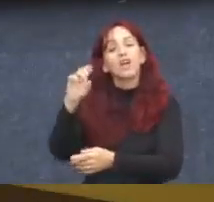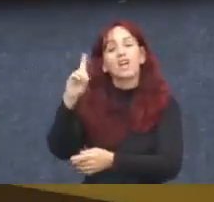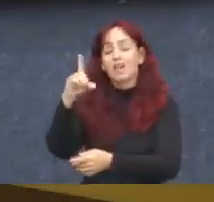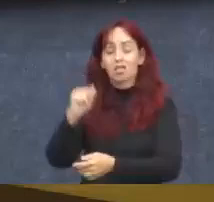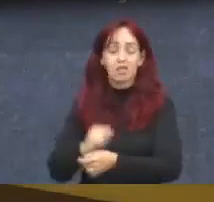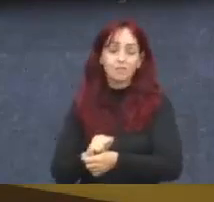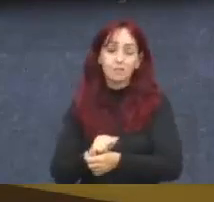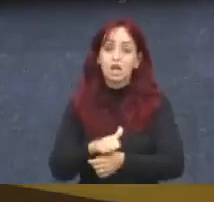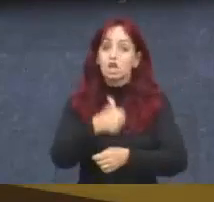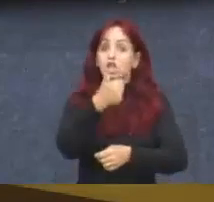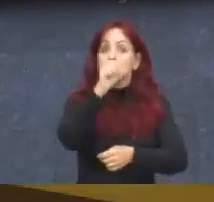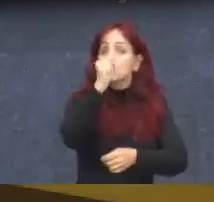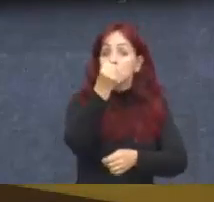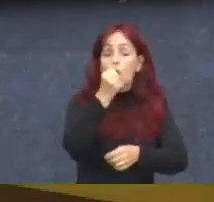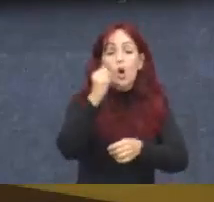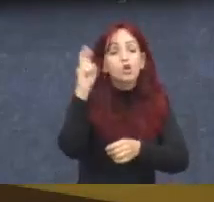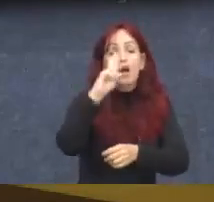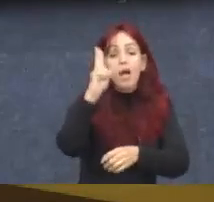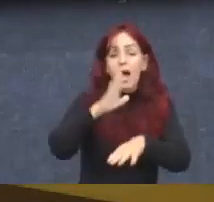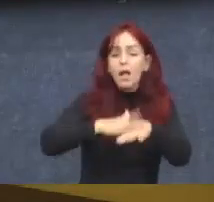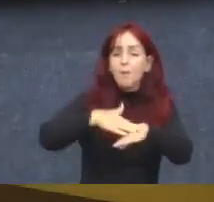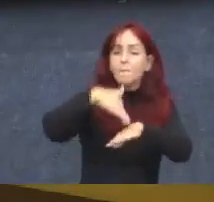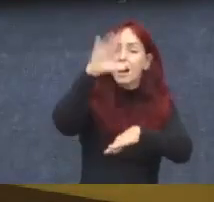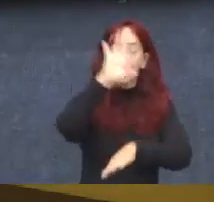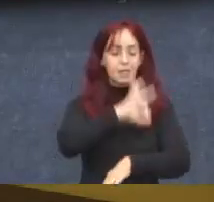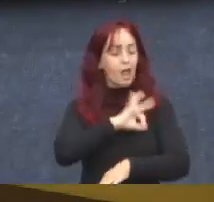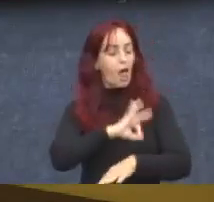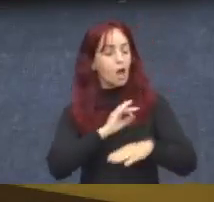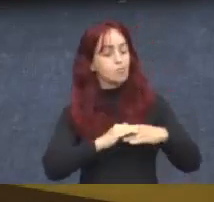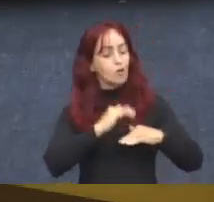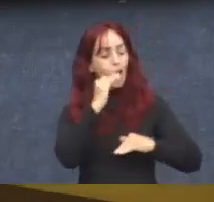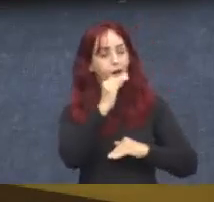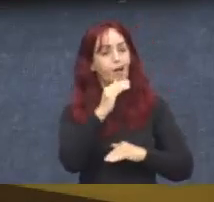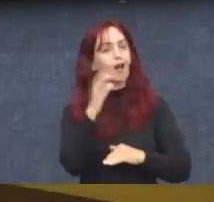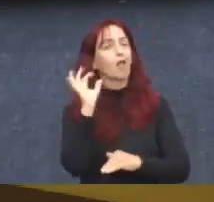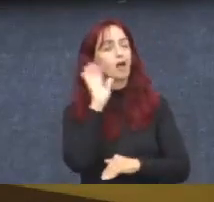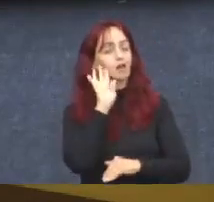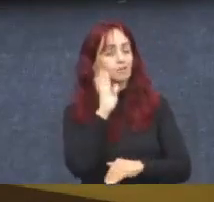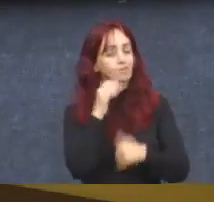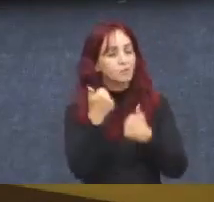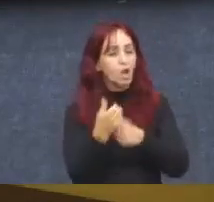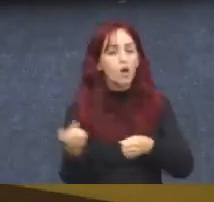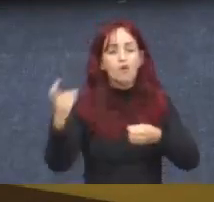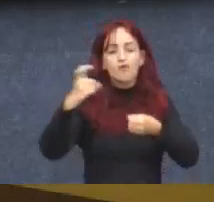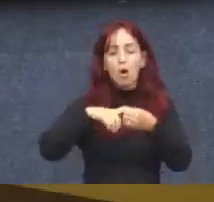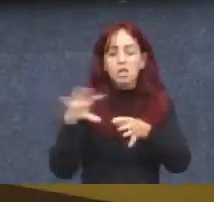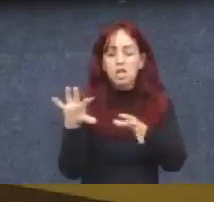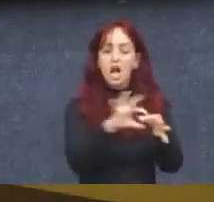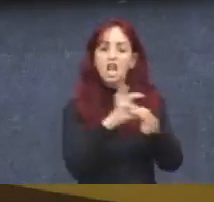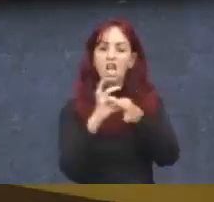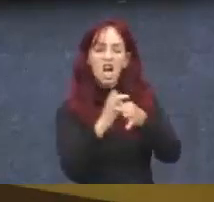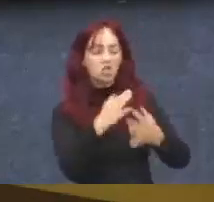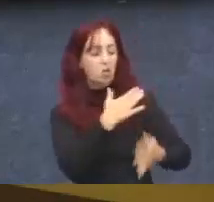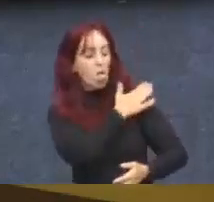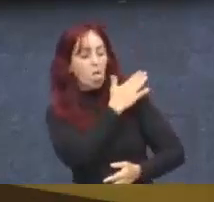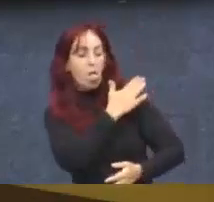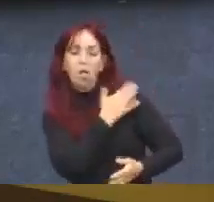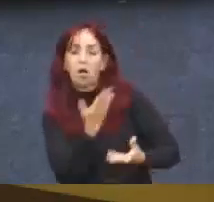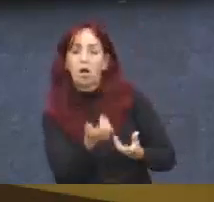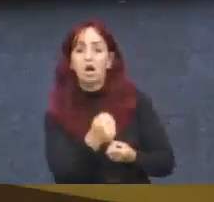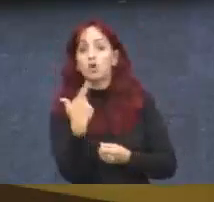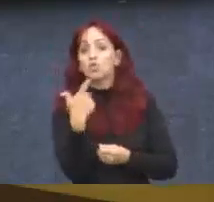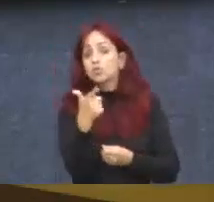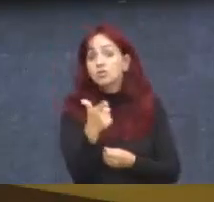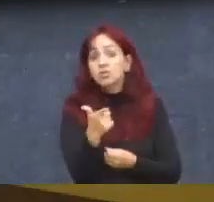R$18 a mais no salário mínimo. Que beleza, hein? Volta das alianças com as ditaduras. Aquilo que não se tinha